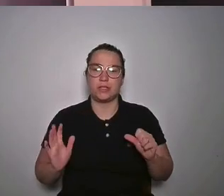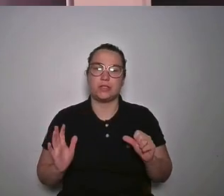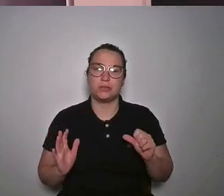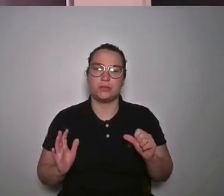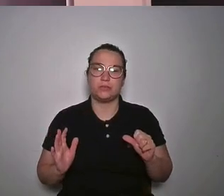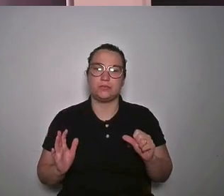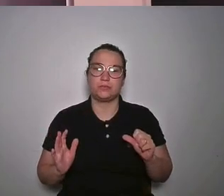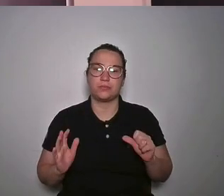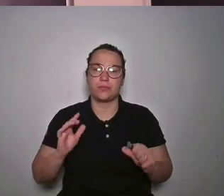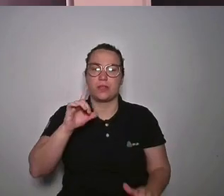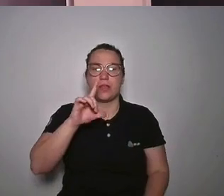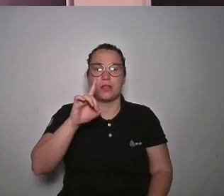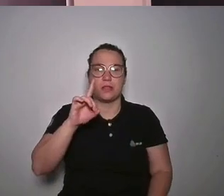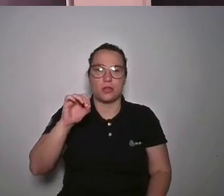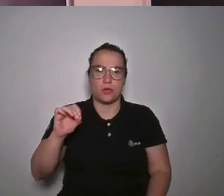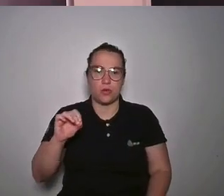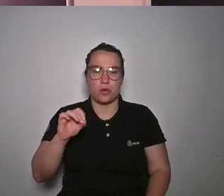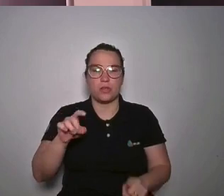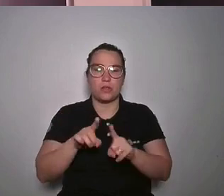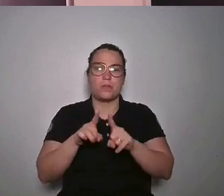a LDO e a LOA.